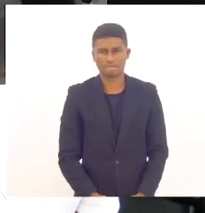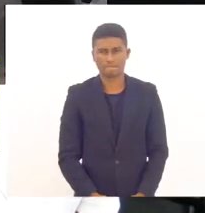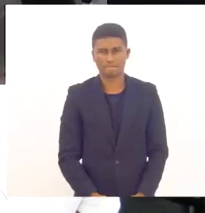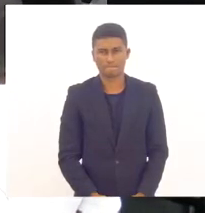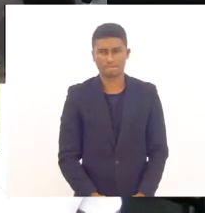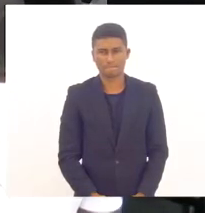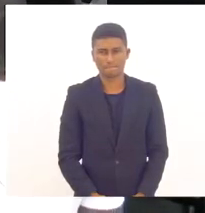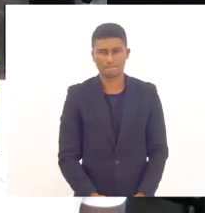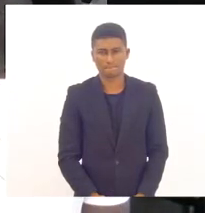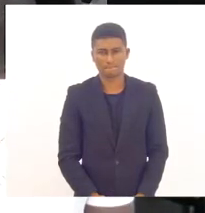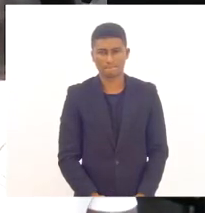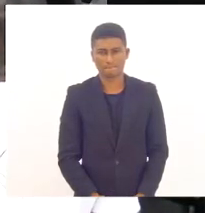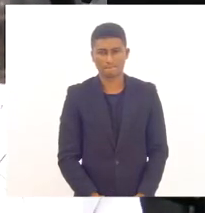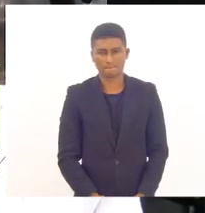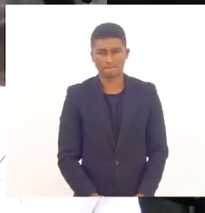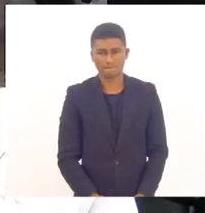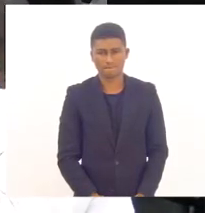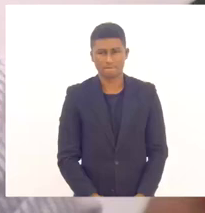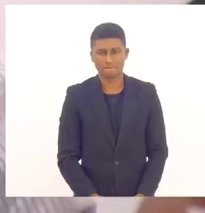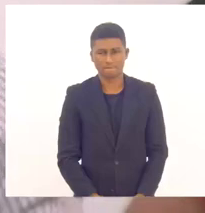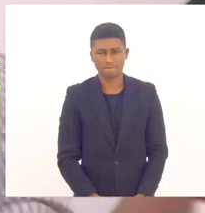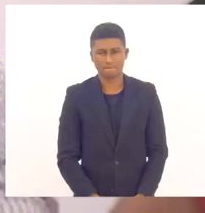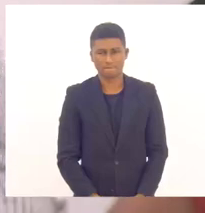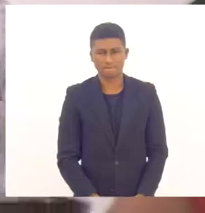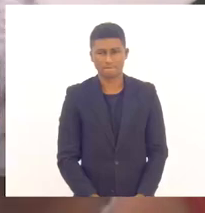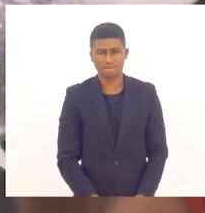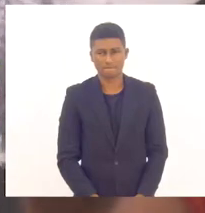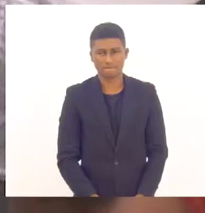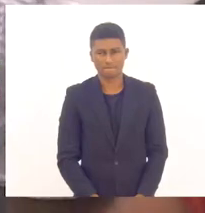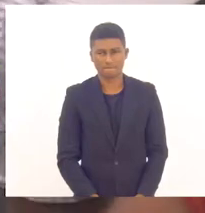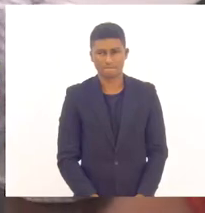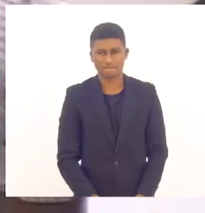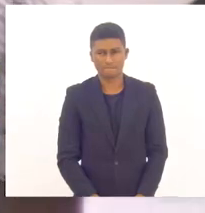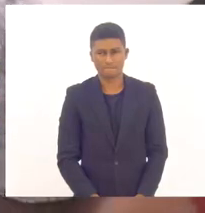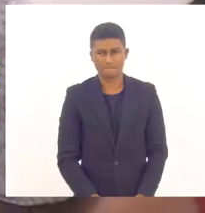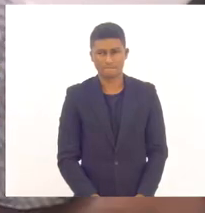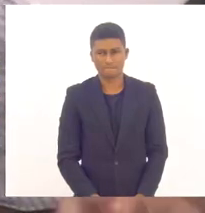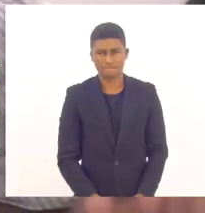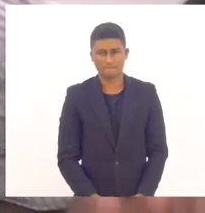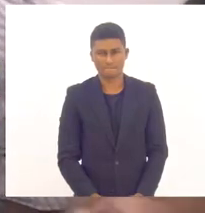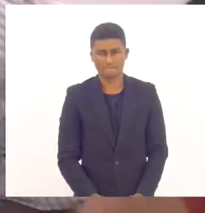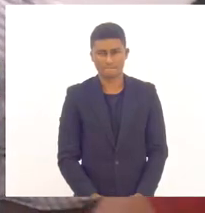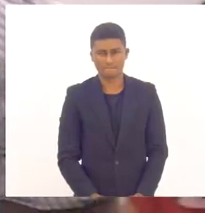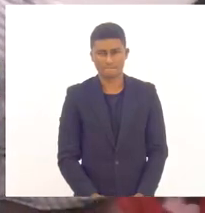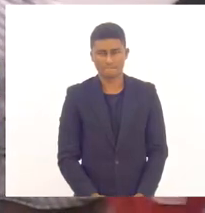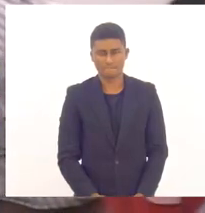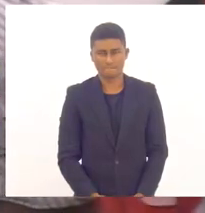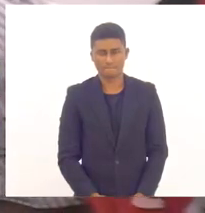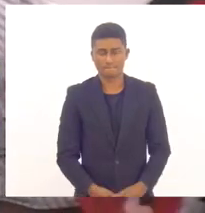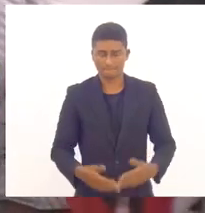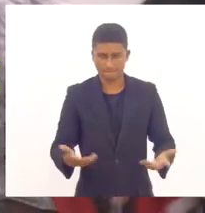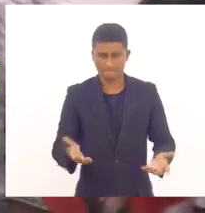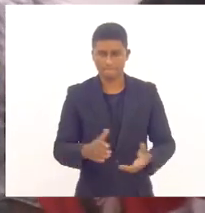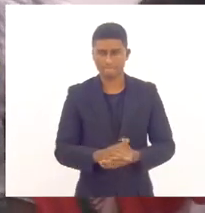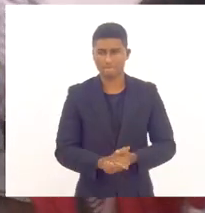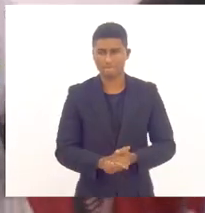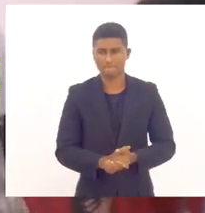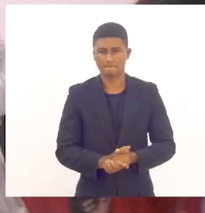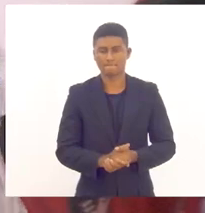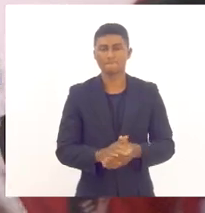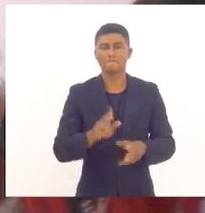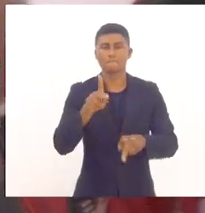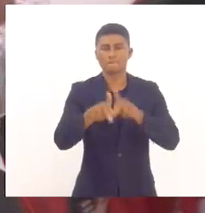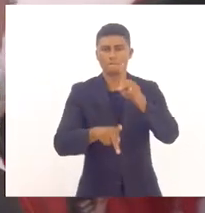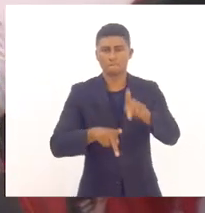Dá para cortar no cronômetro? Então, beleza. Ó, então, desconta aí. Então, olha só, a nossa